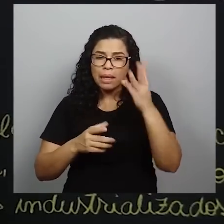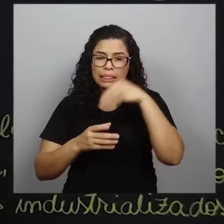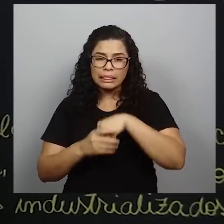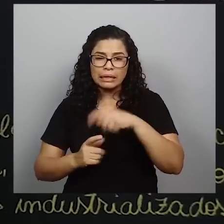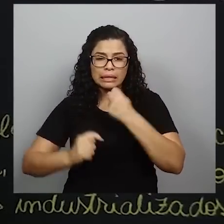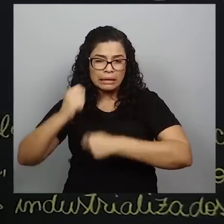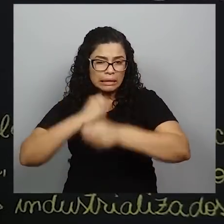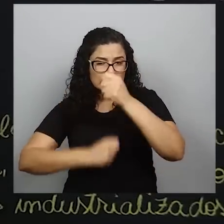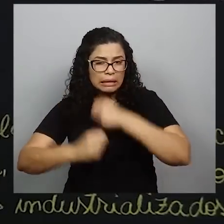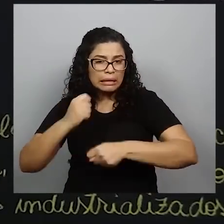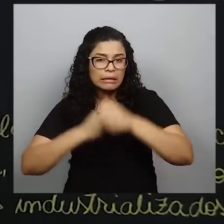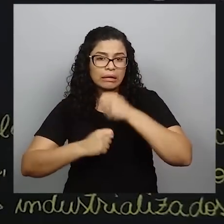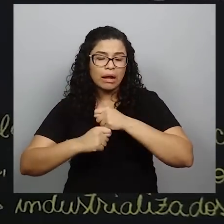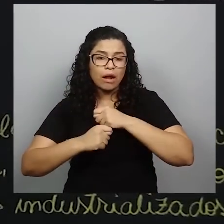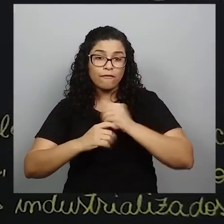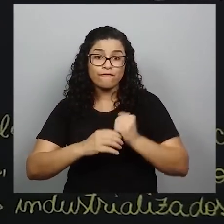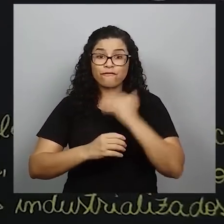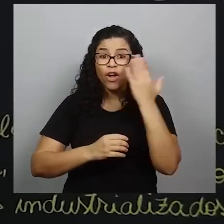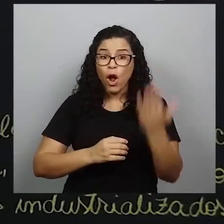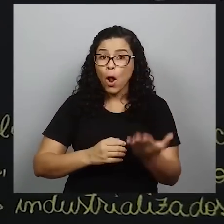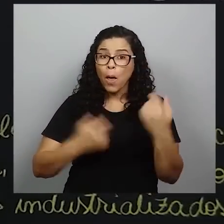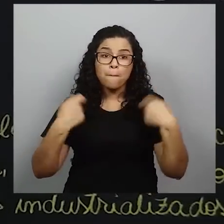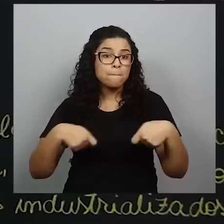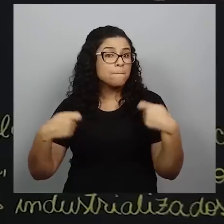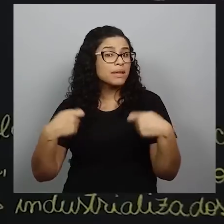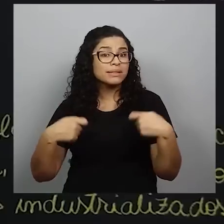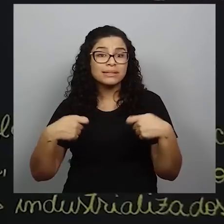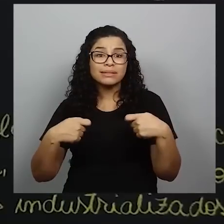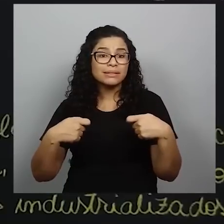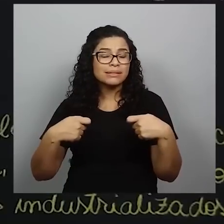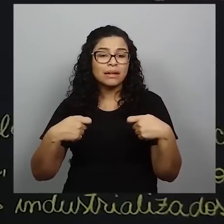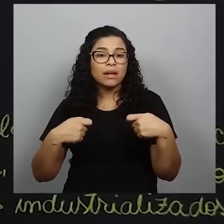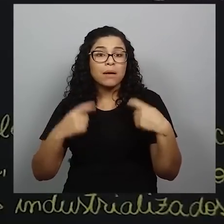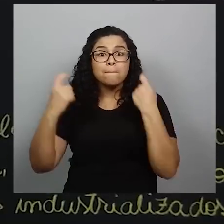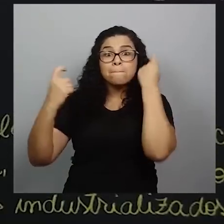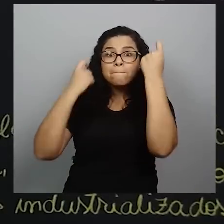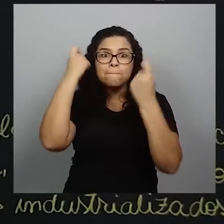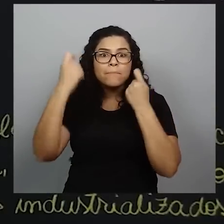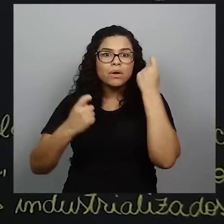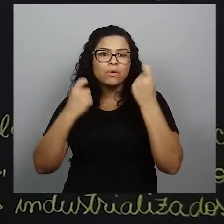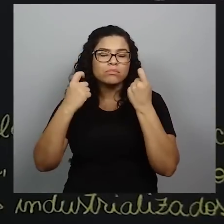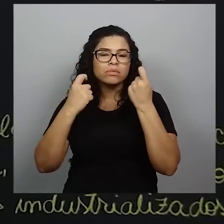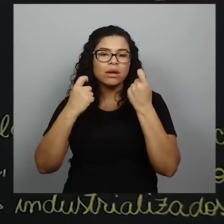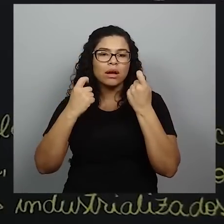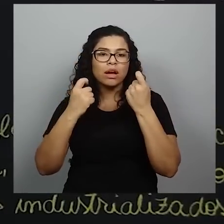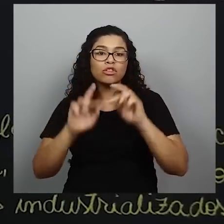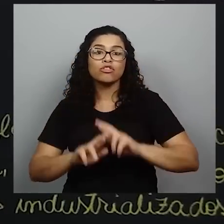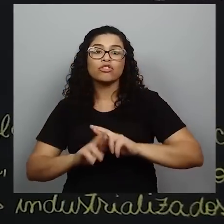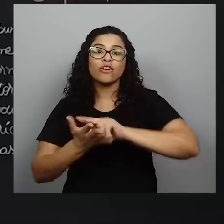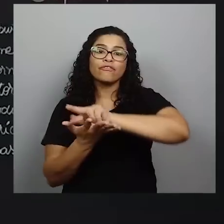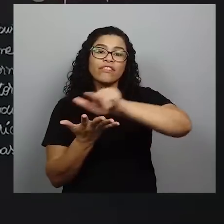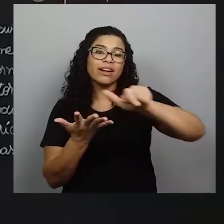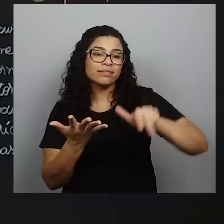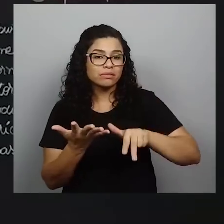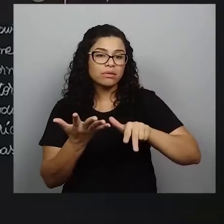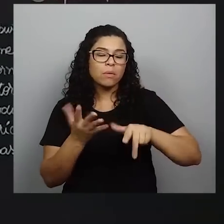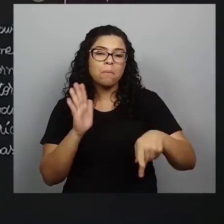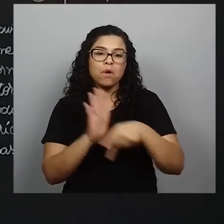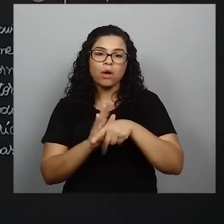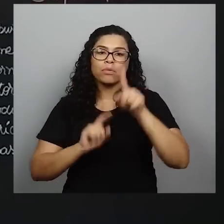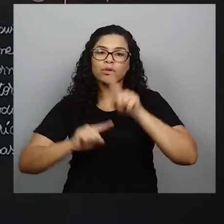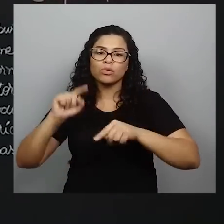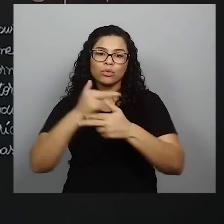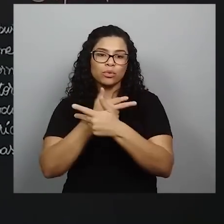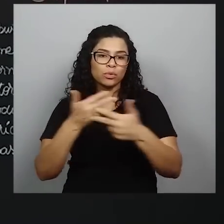economia internacional, nós não precisamos nos preocupar com essas variações muito grandes desses produtos, uma vez que nós temos aqui